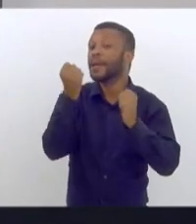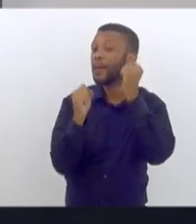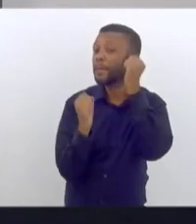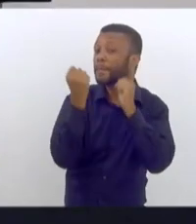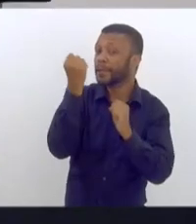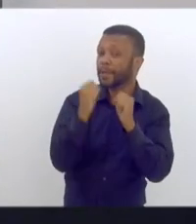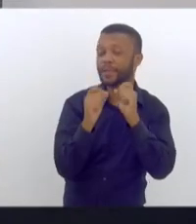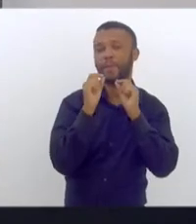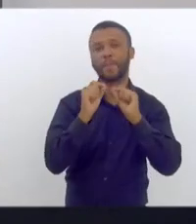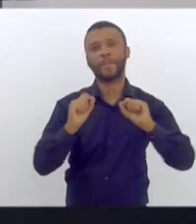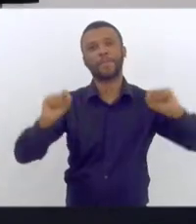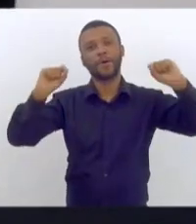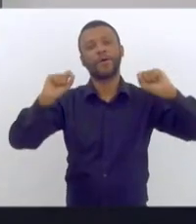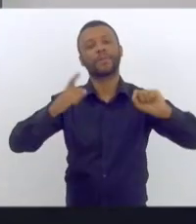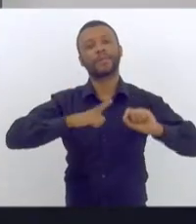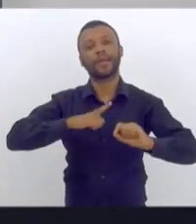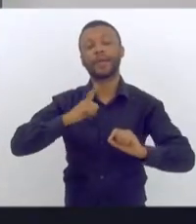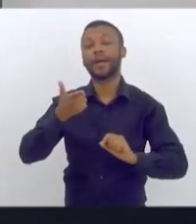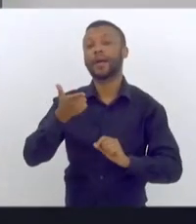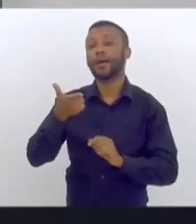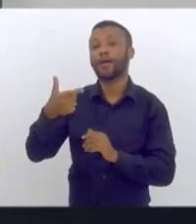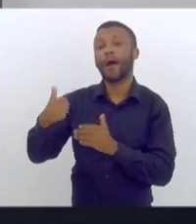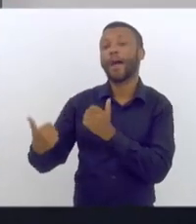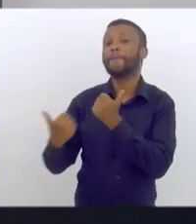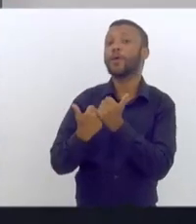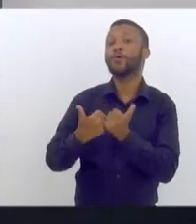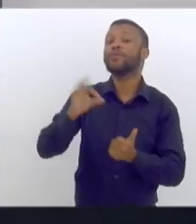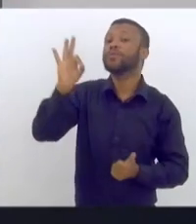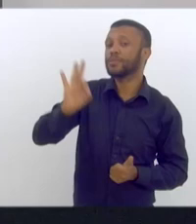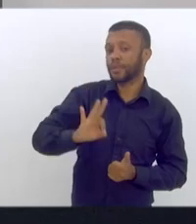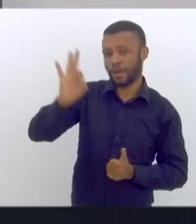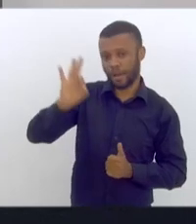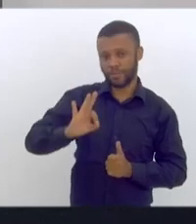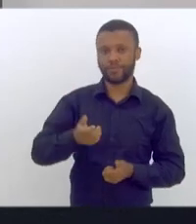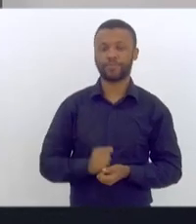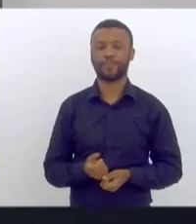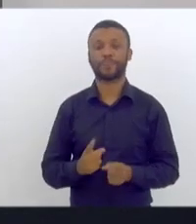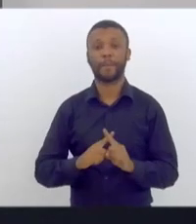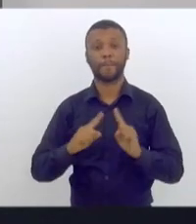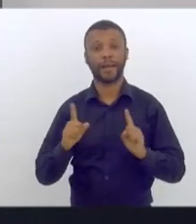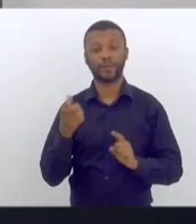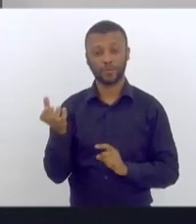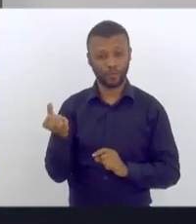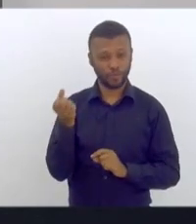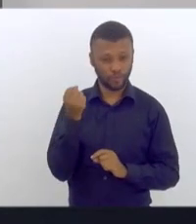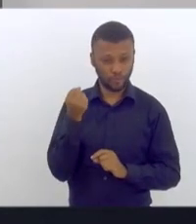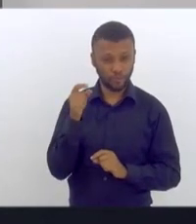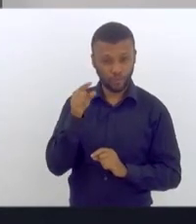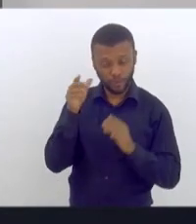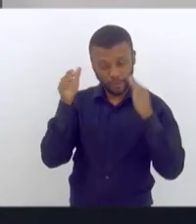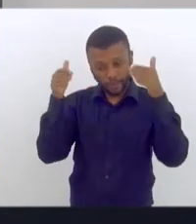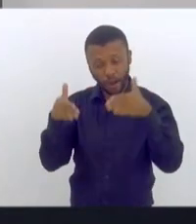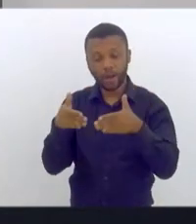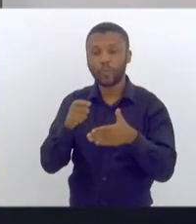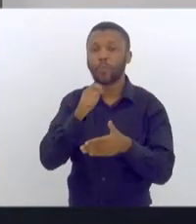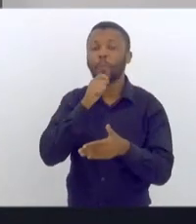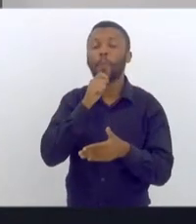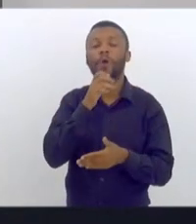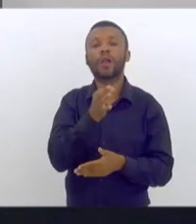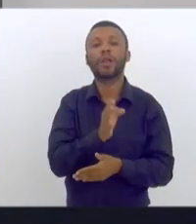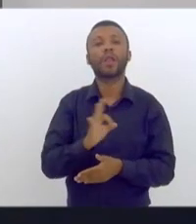acessem a linha de financiamento mas na no fundo em si não tinha limites